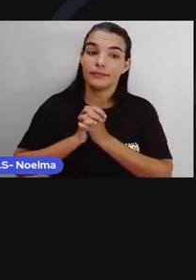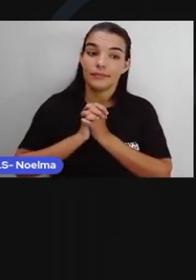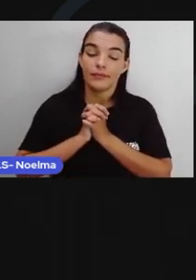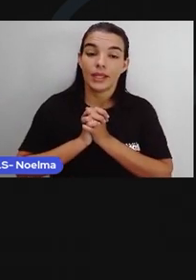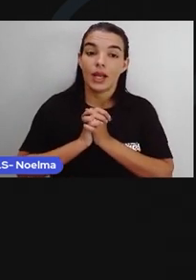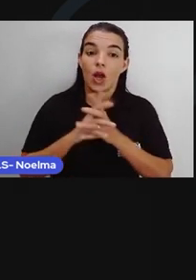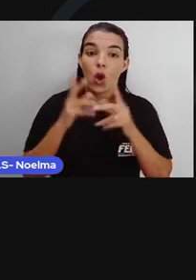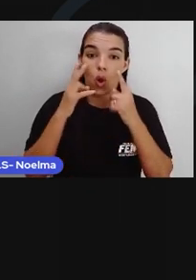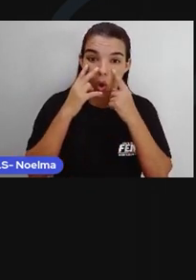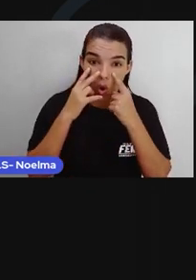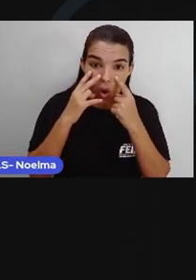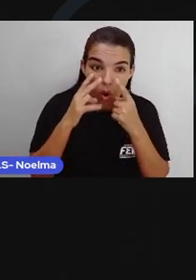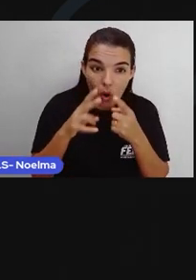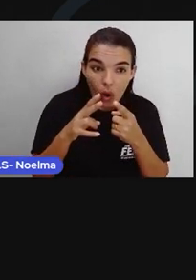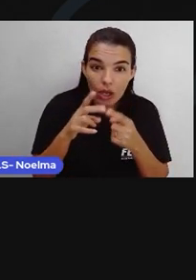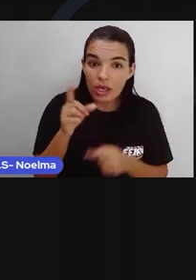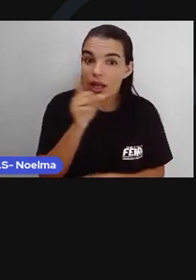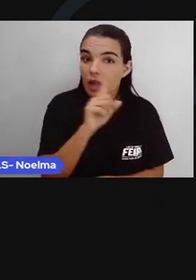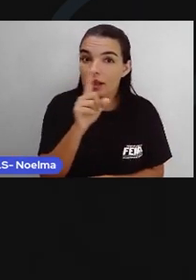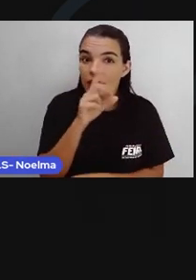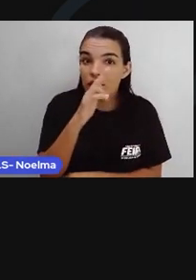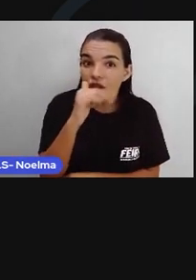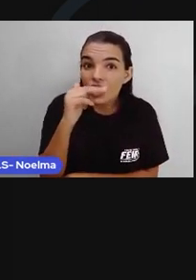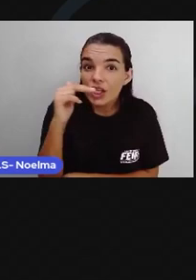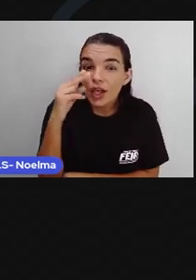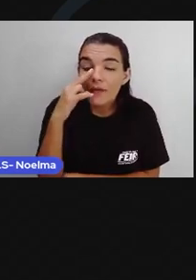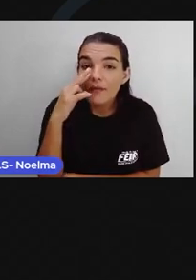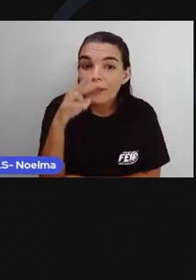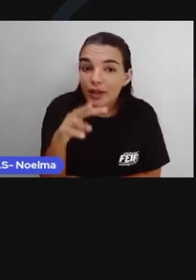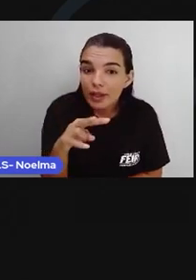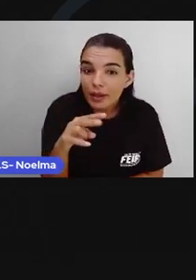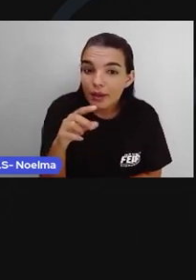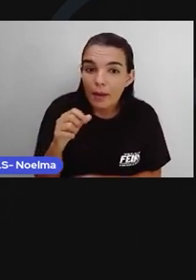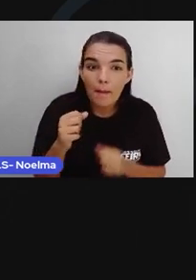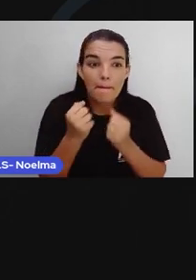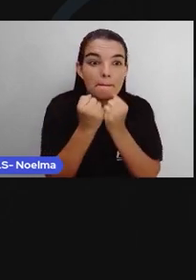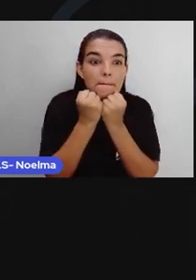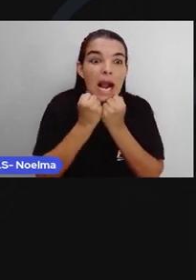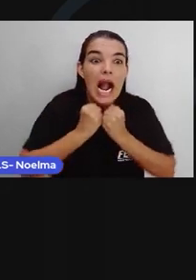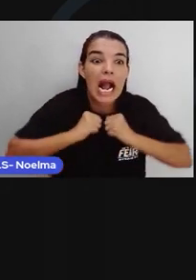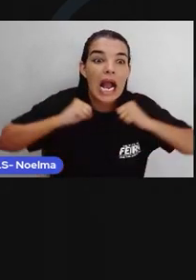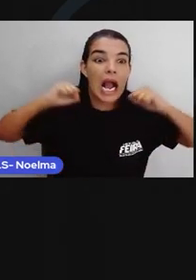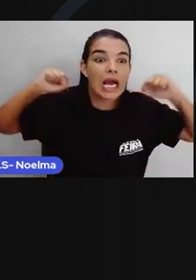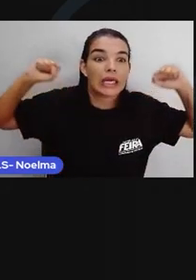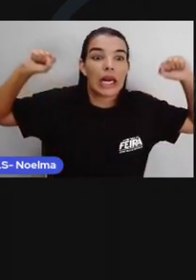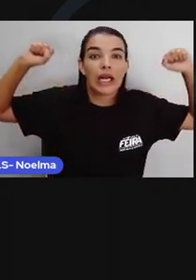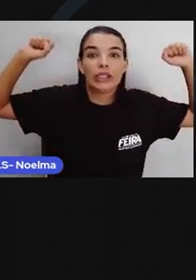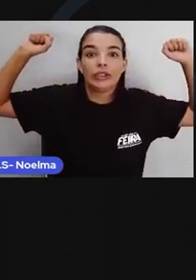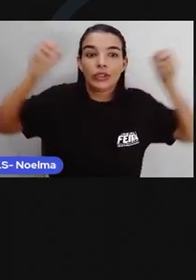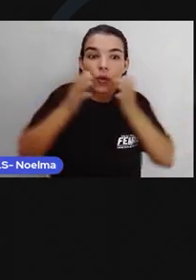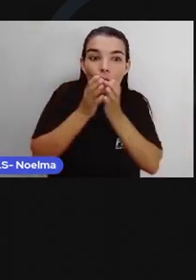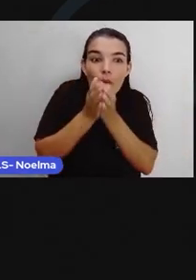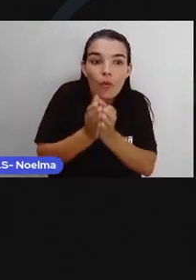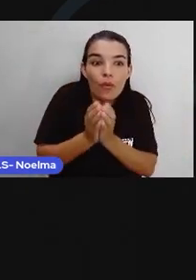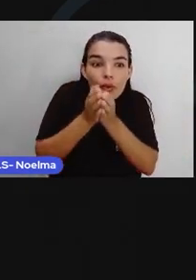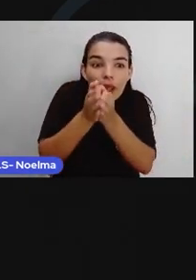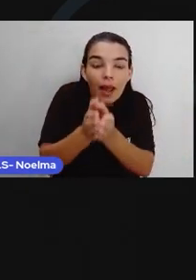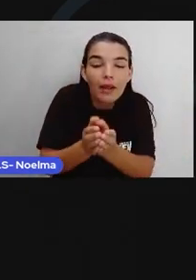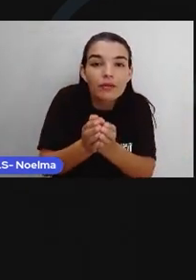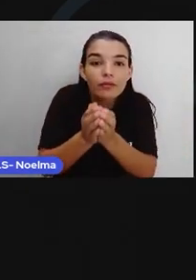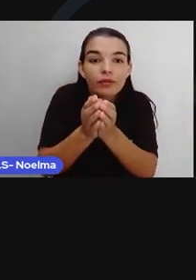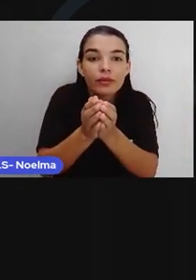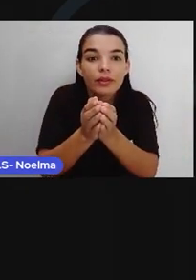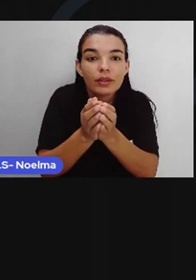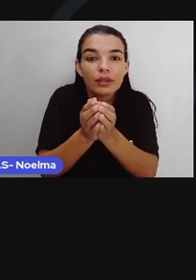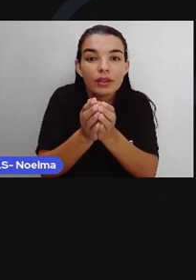Ninguém viu esse bicho ainda. É maior que um navio. Ele faz